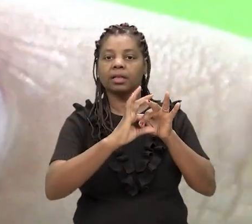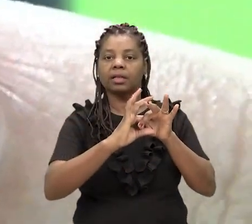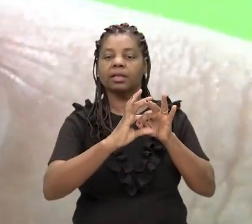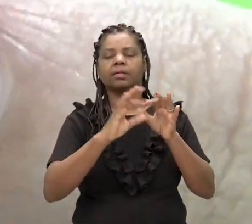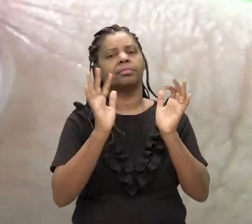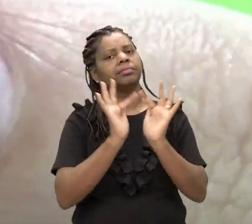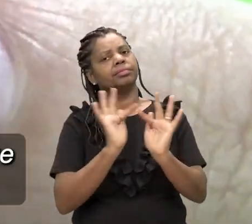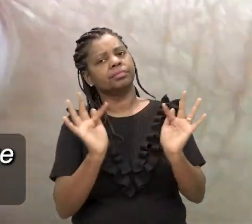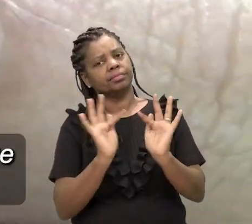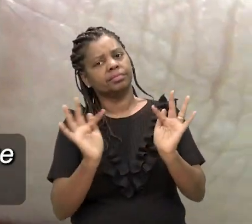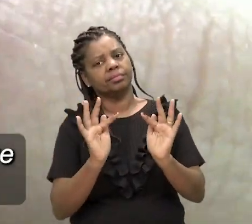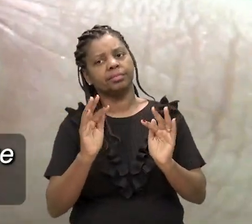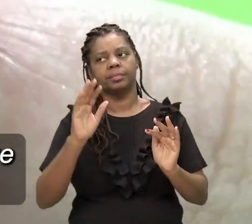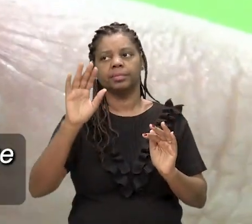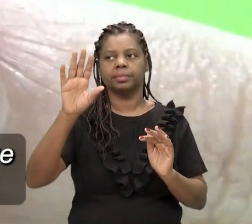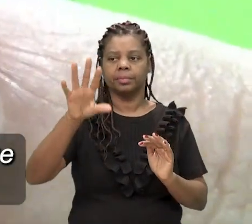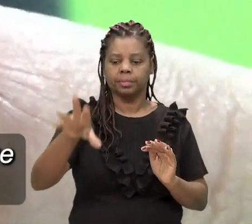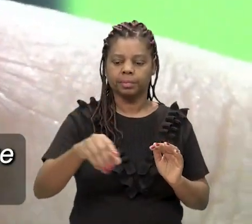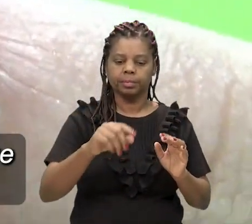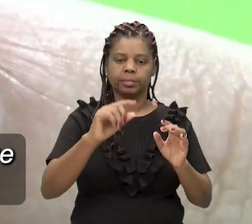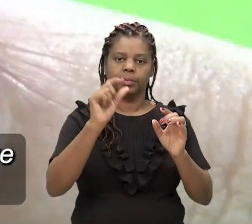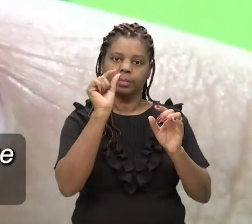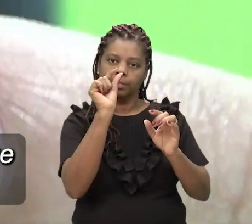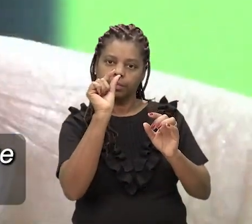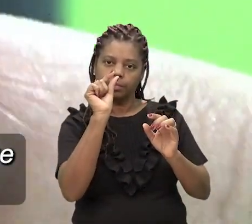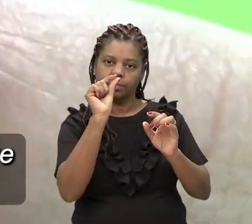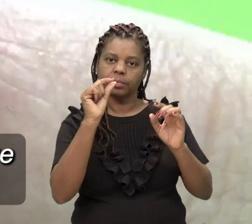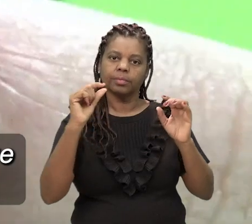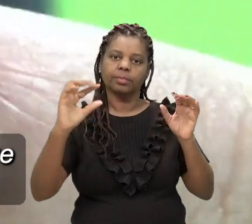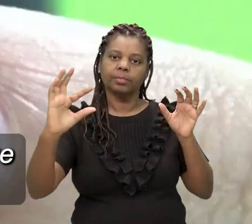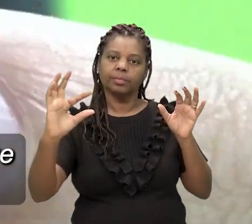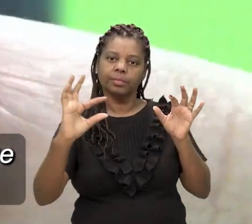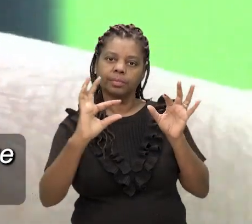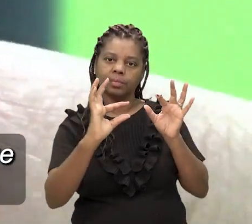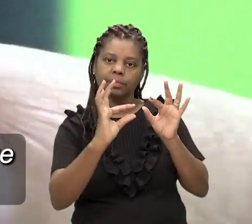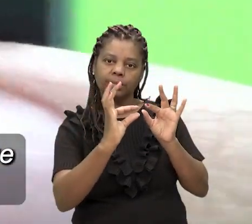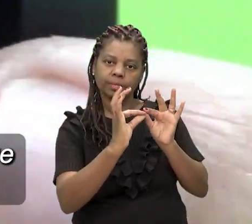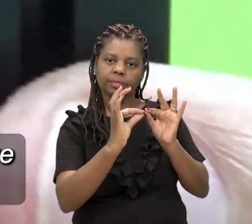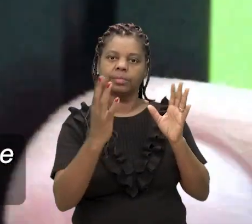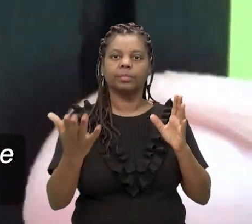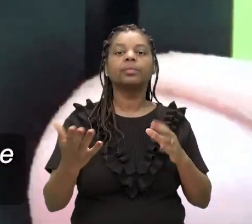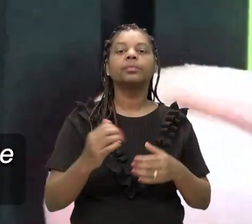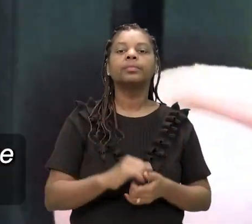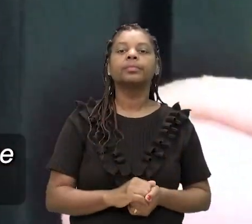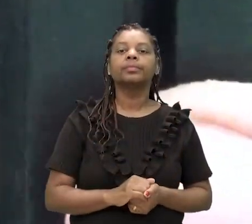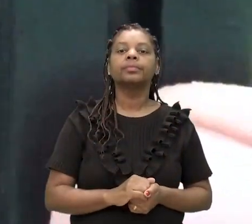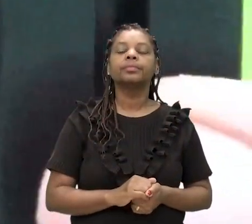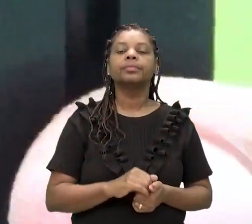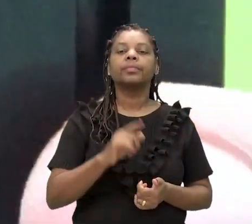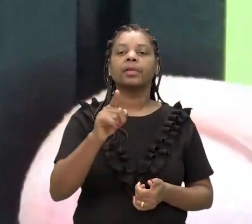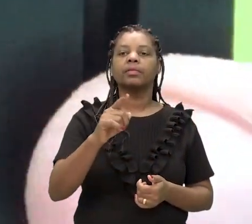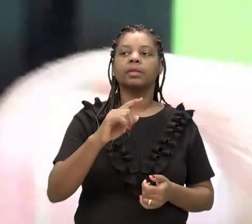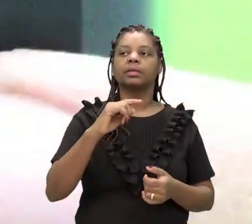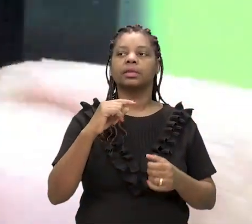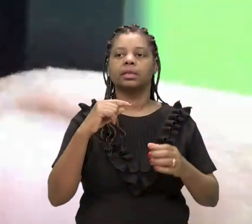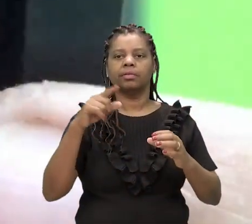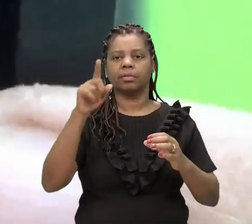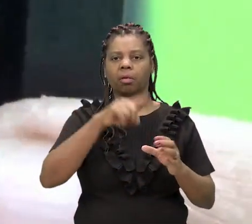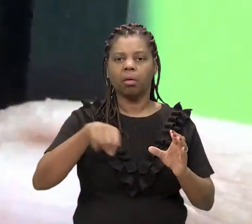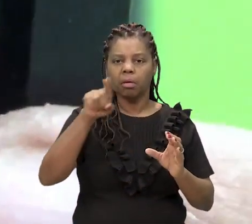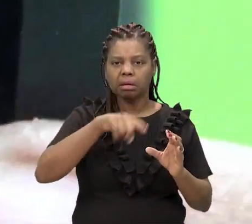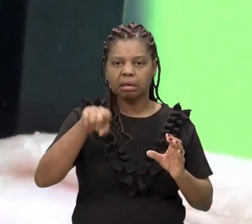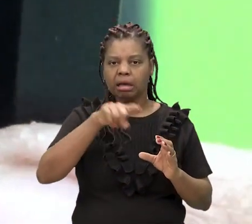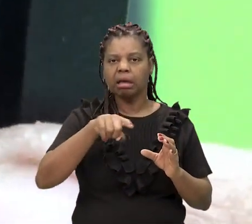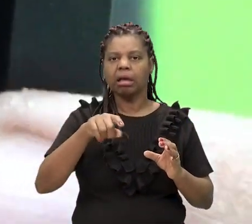com a outra. É tudo muito simples, basta arrastar o pininho nessas fileiras que nós temos aqui, tá? Não